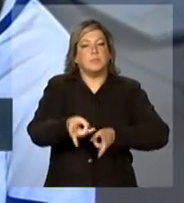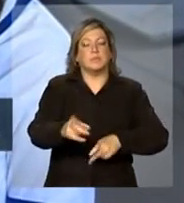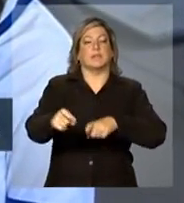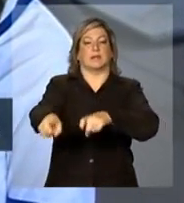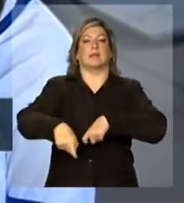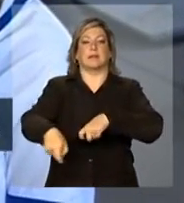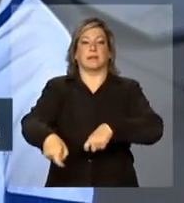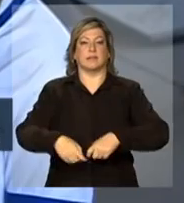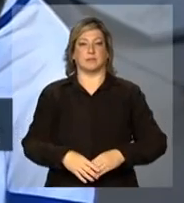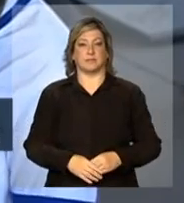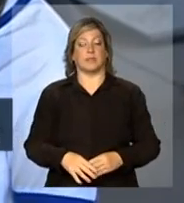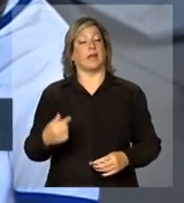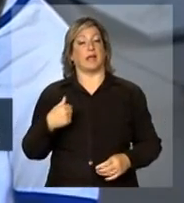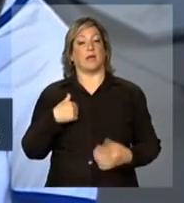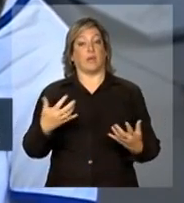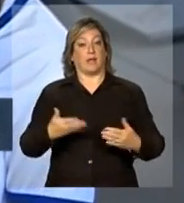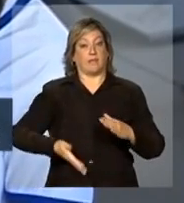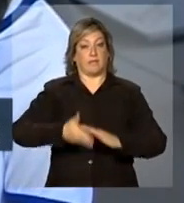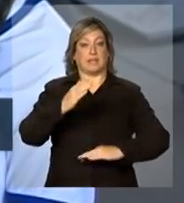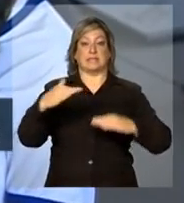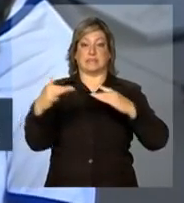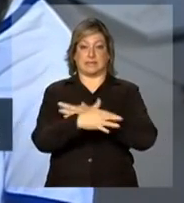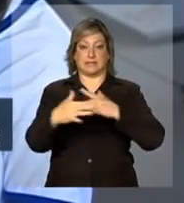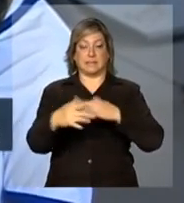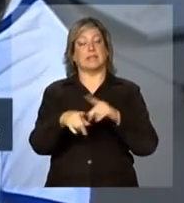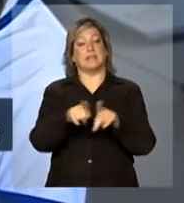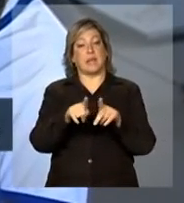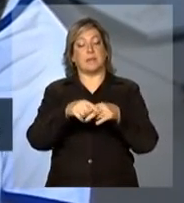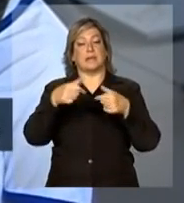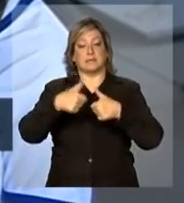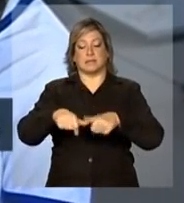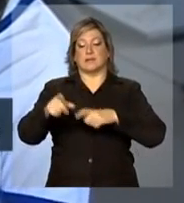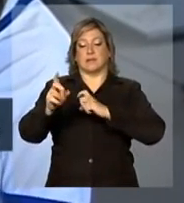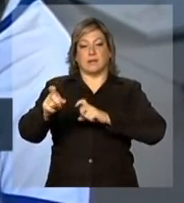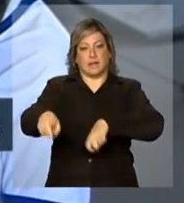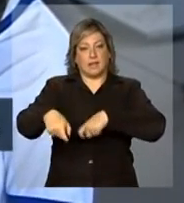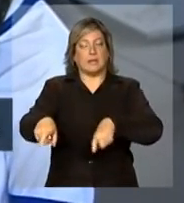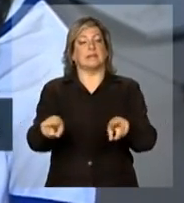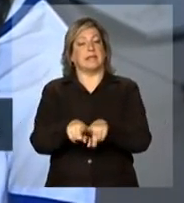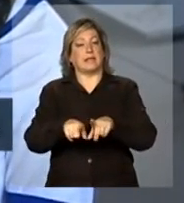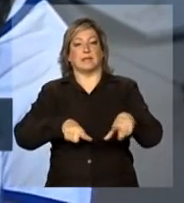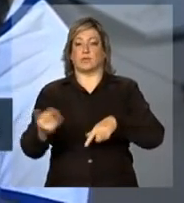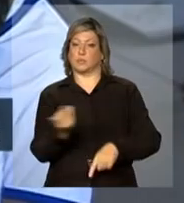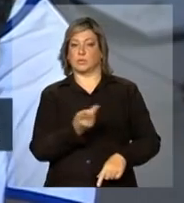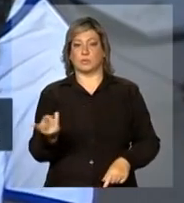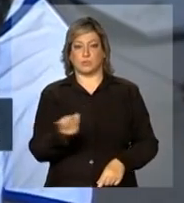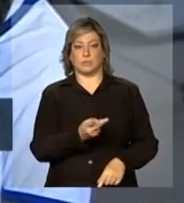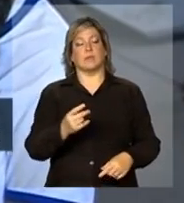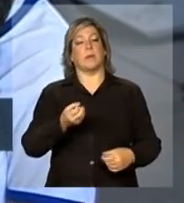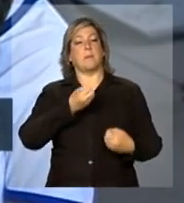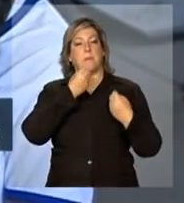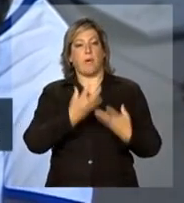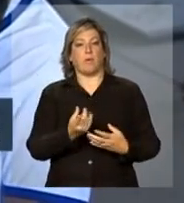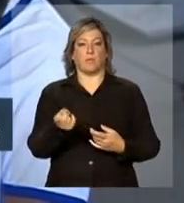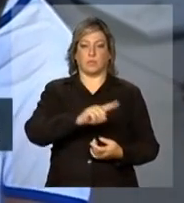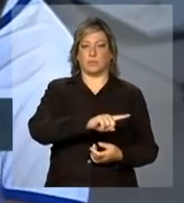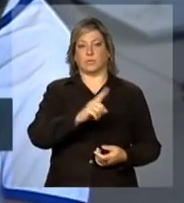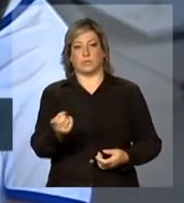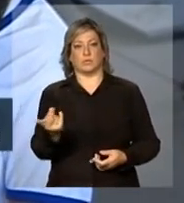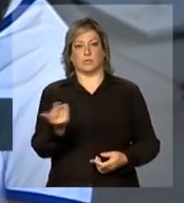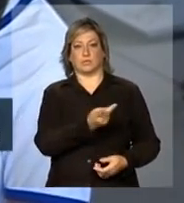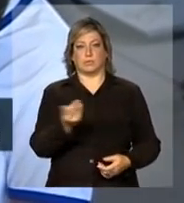no campo? Eu quero vir para a cidade e estar sempre no campo também. Quero essas duas coisas, que sempre faz bem, né? Estar lá